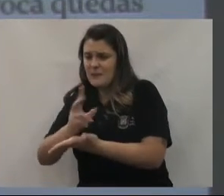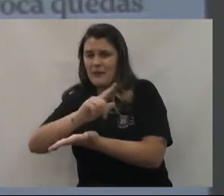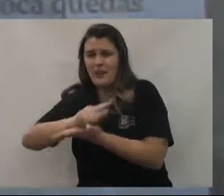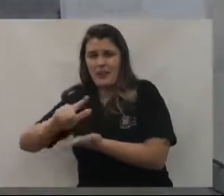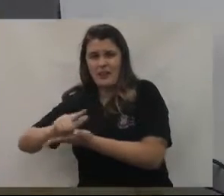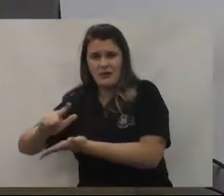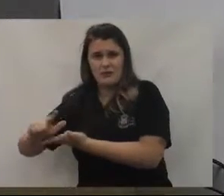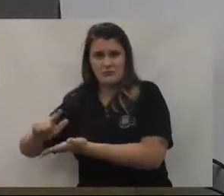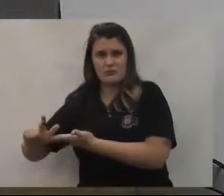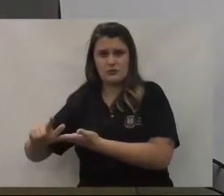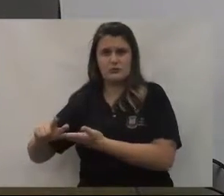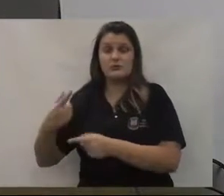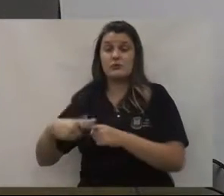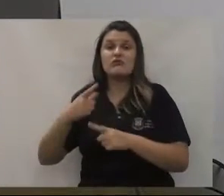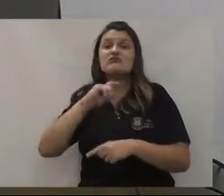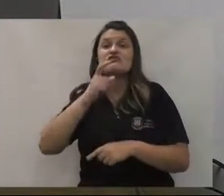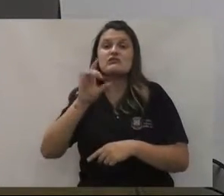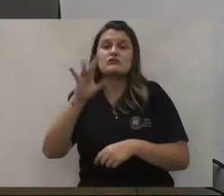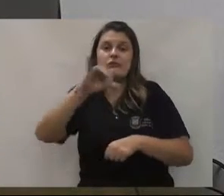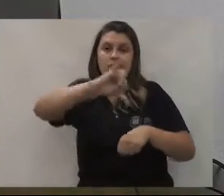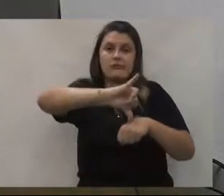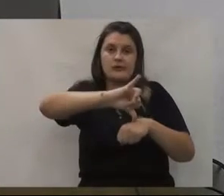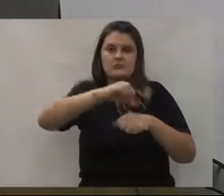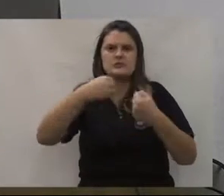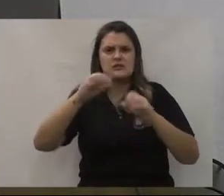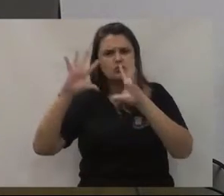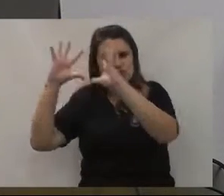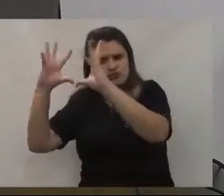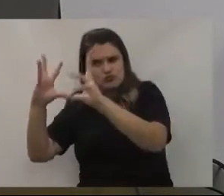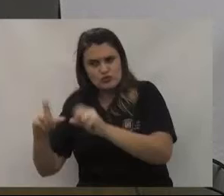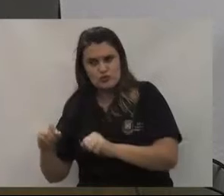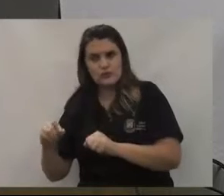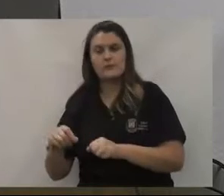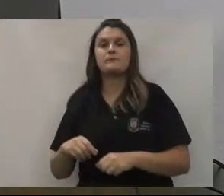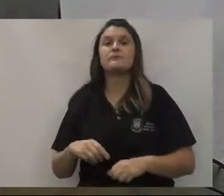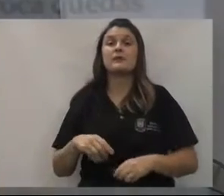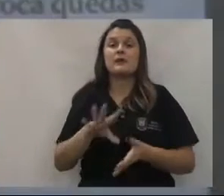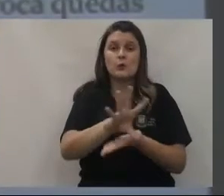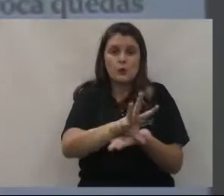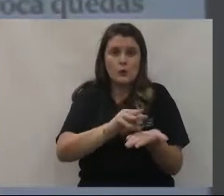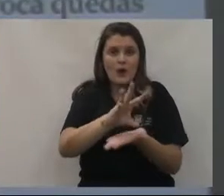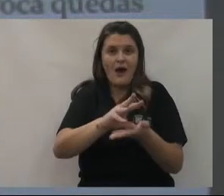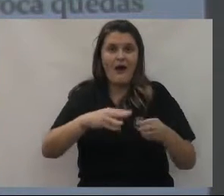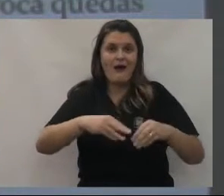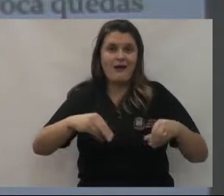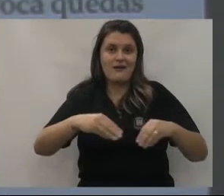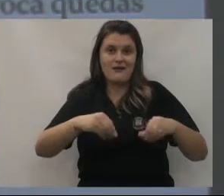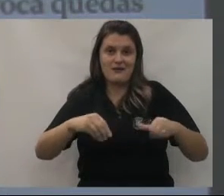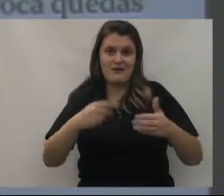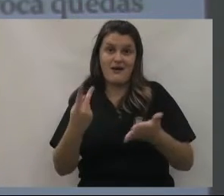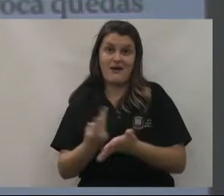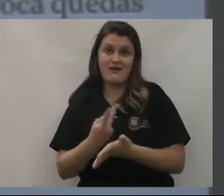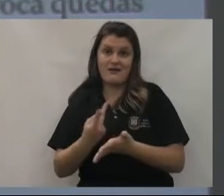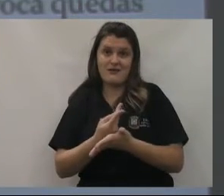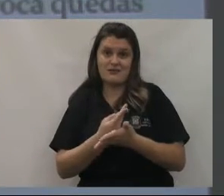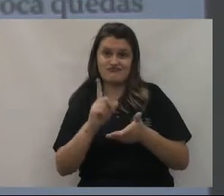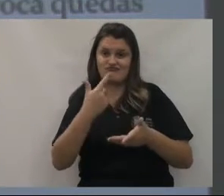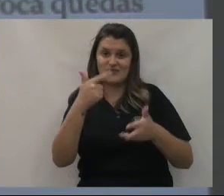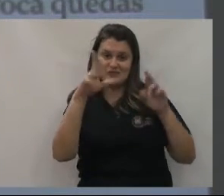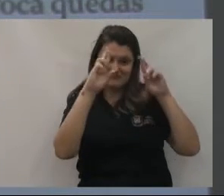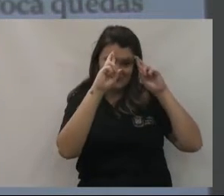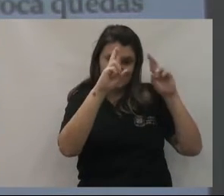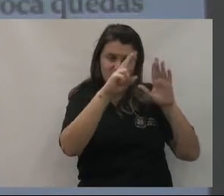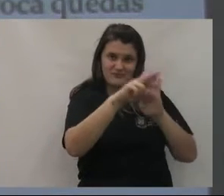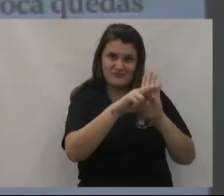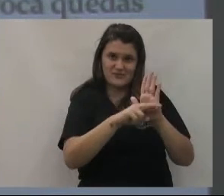só mantermos o centro da cidade aí. Extração de areia em forma irregular. Isso provoca quedas